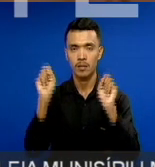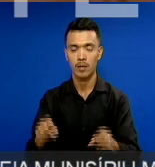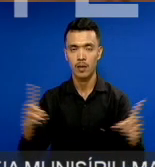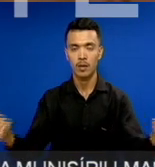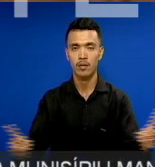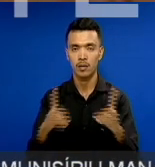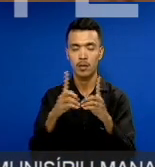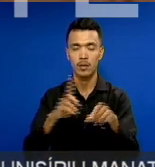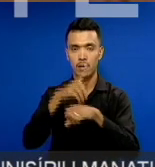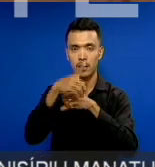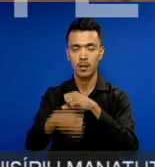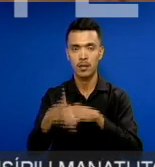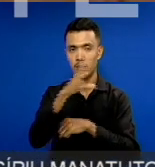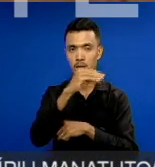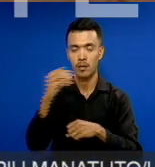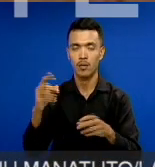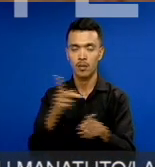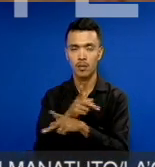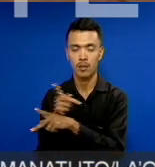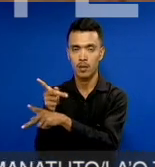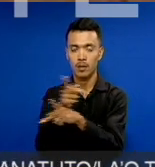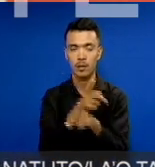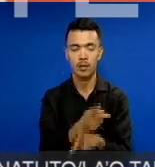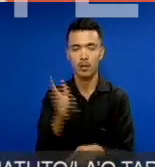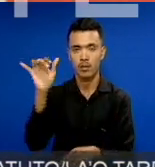acontece calamidade, non é medida prevenção sira.